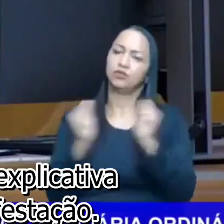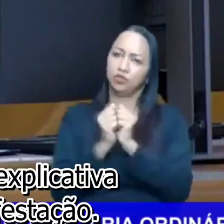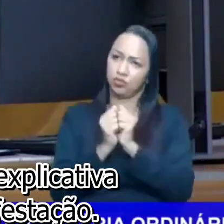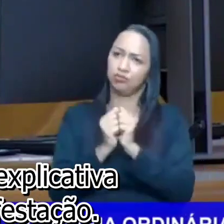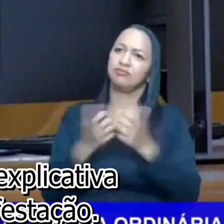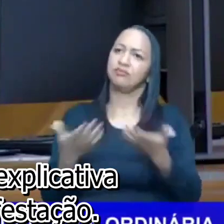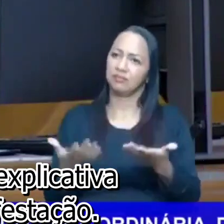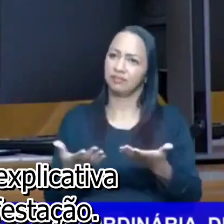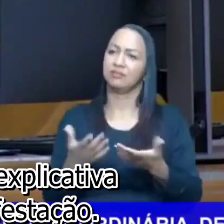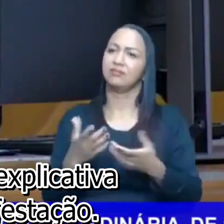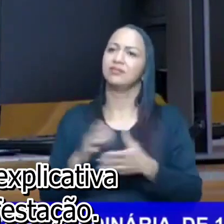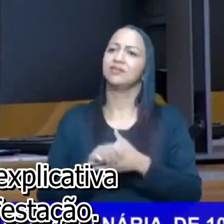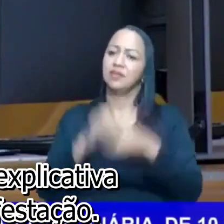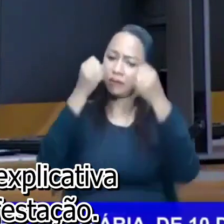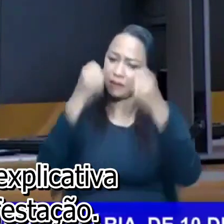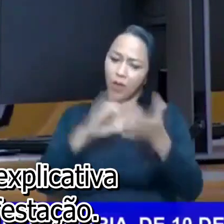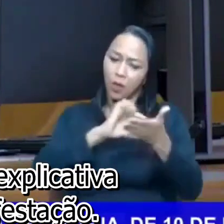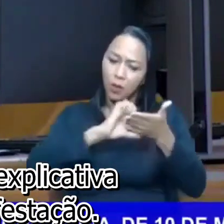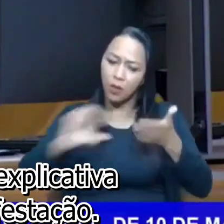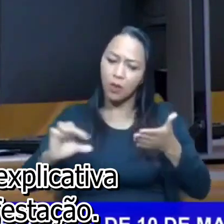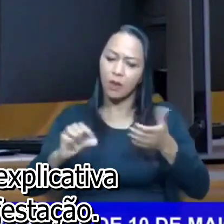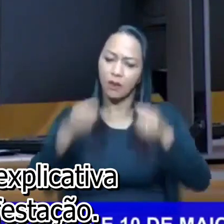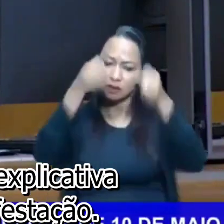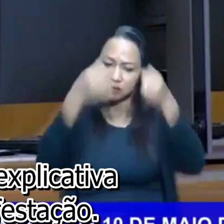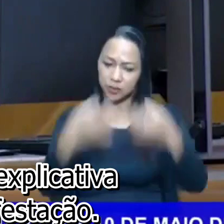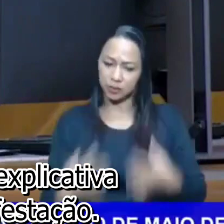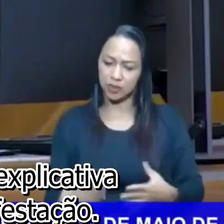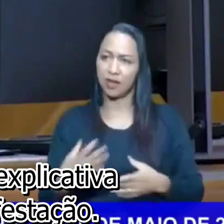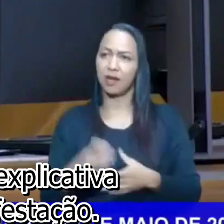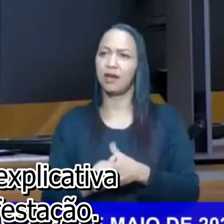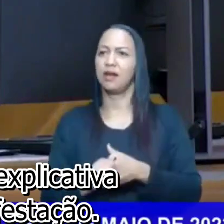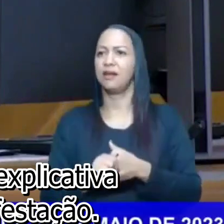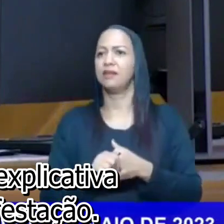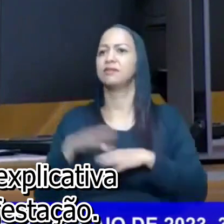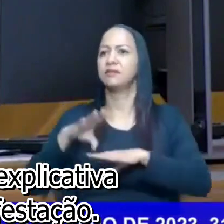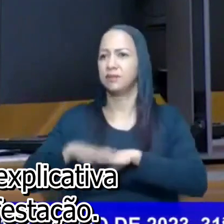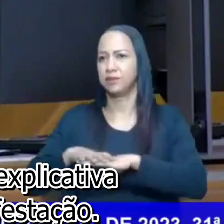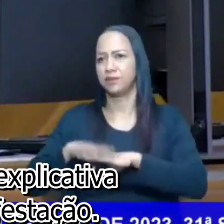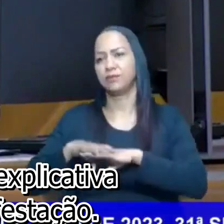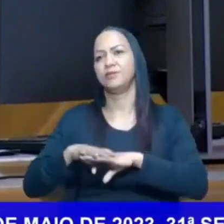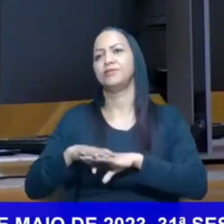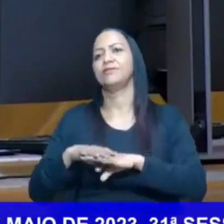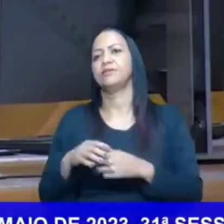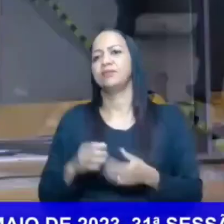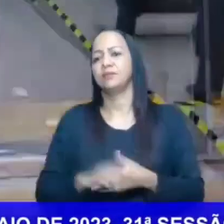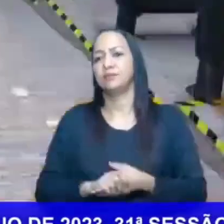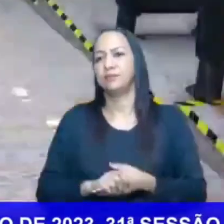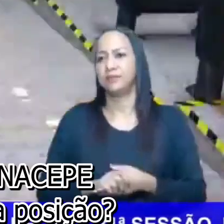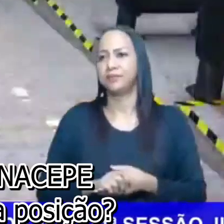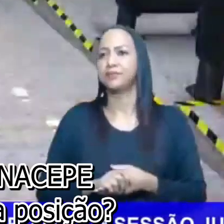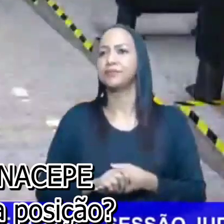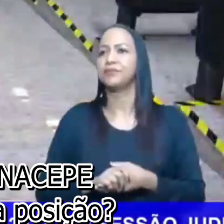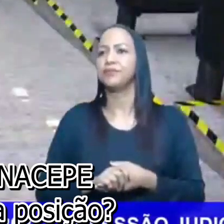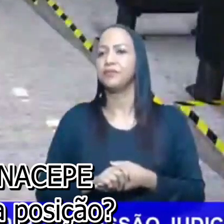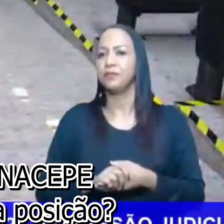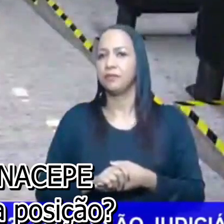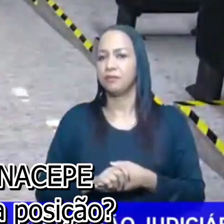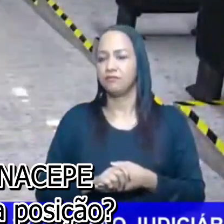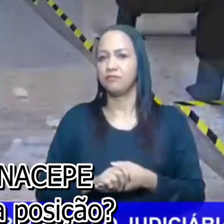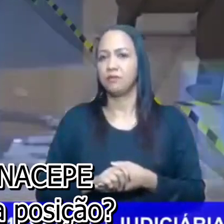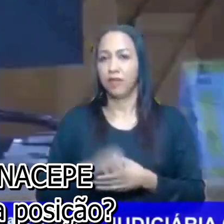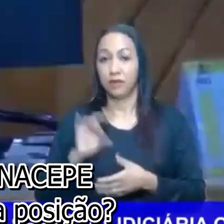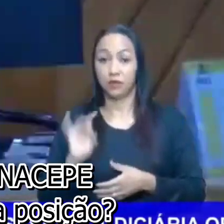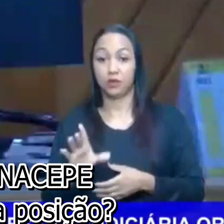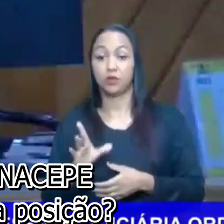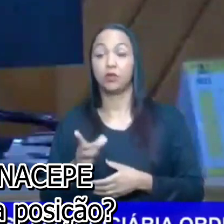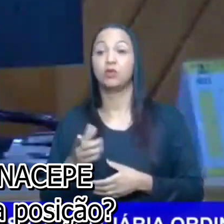por uma simples nota explicativa no registro de prestação de contas. É a manifestação. Ilustre relator.